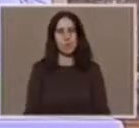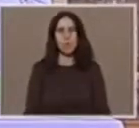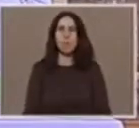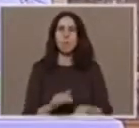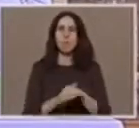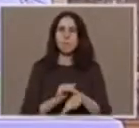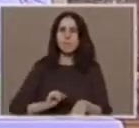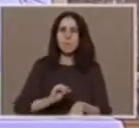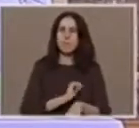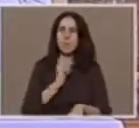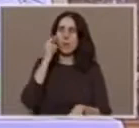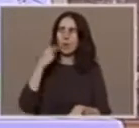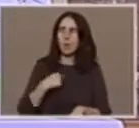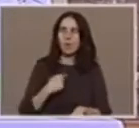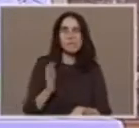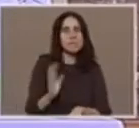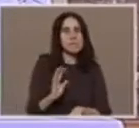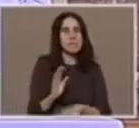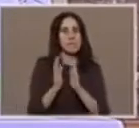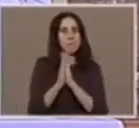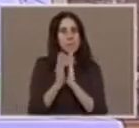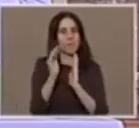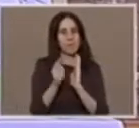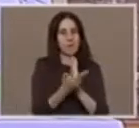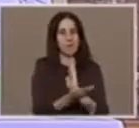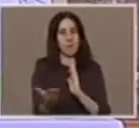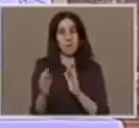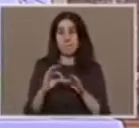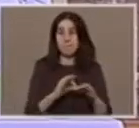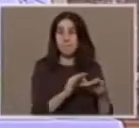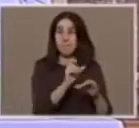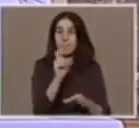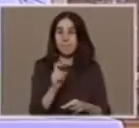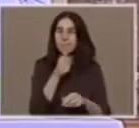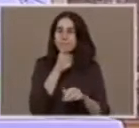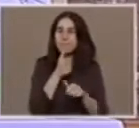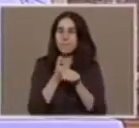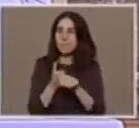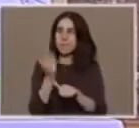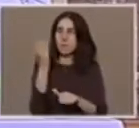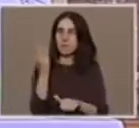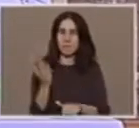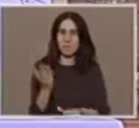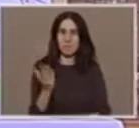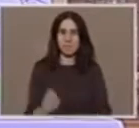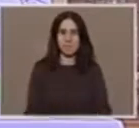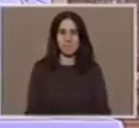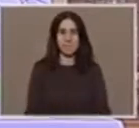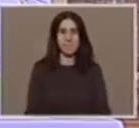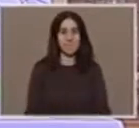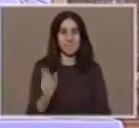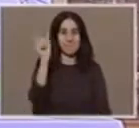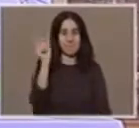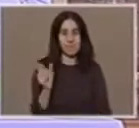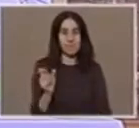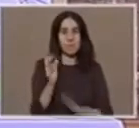nossos pecados, mas à fé da vossa Igreja, e dá-lhe união e a paz segundo a vossa vontade. Vós que sois Deus